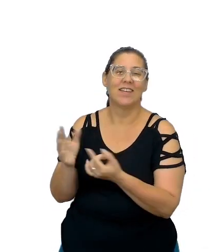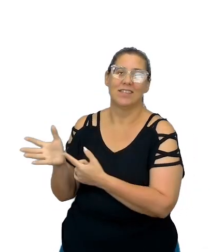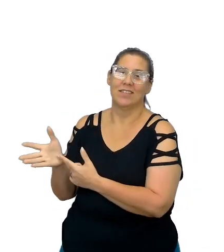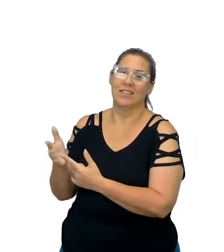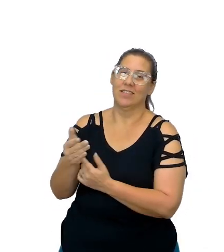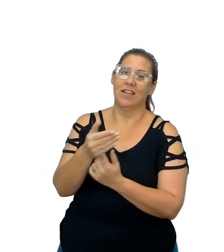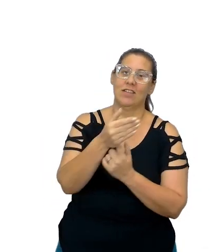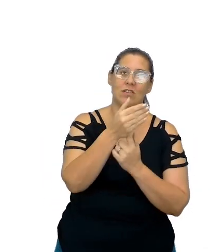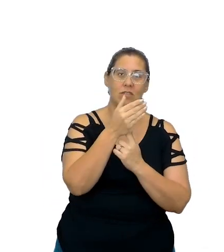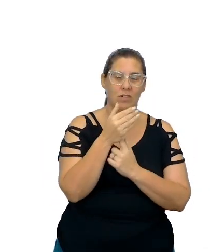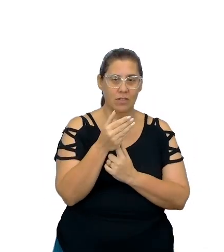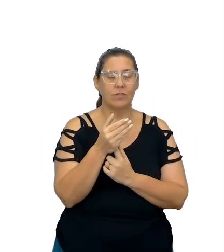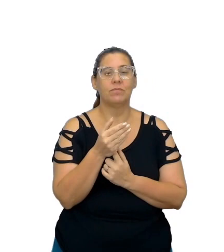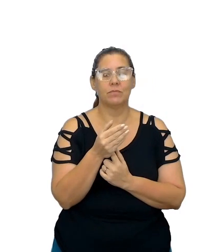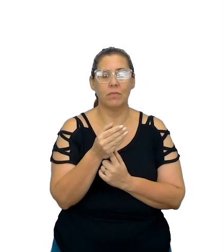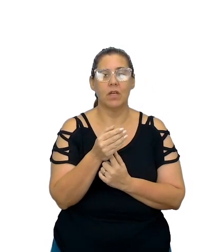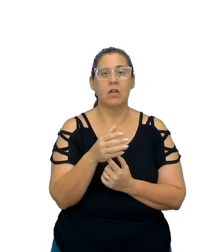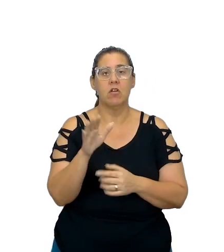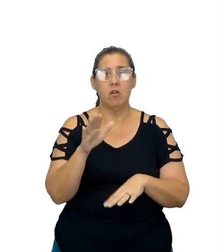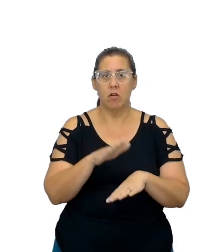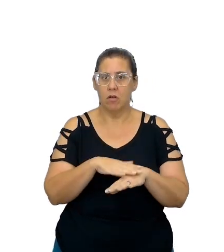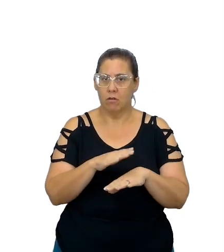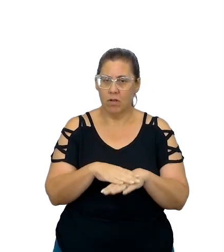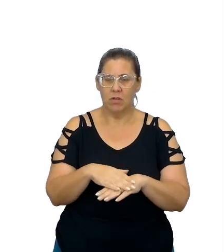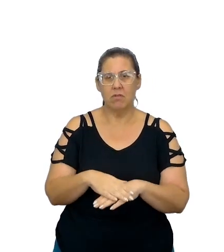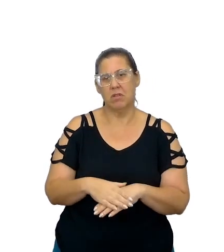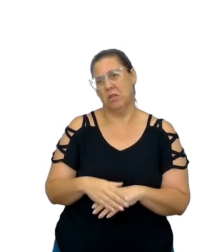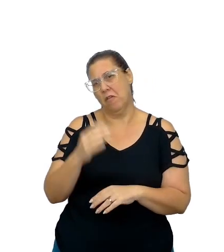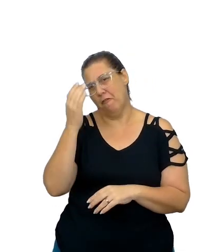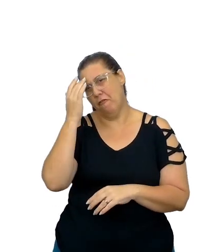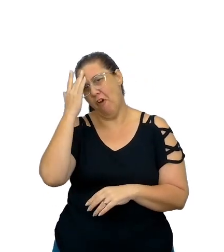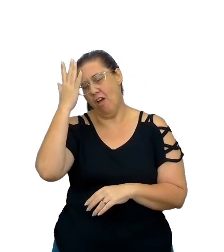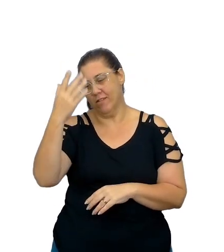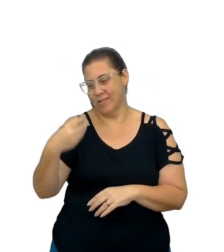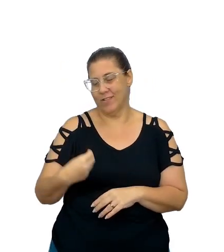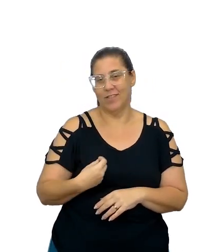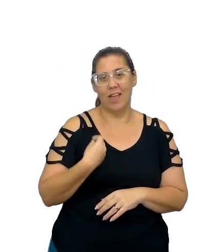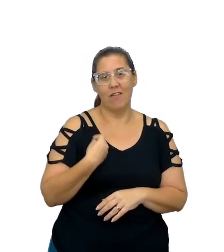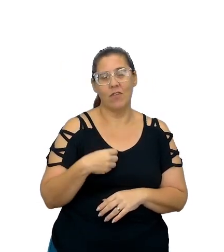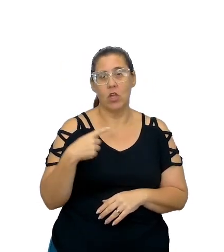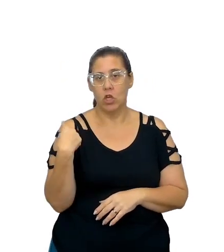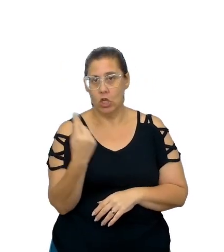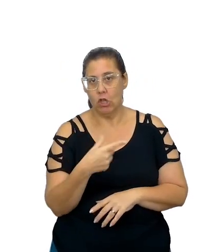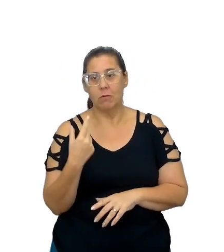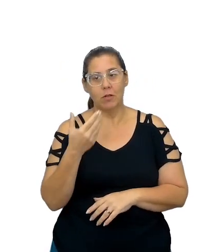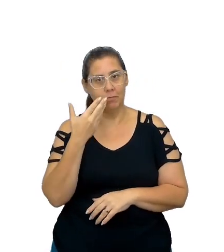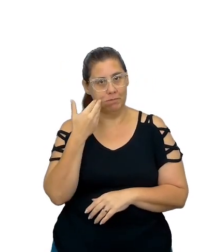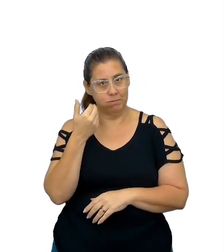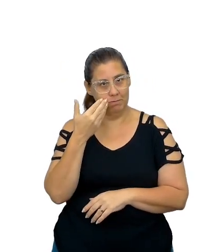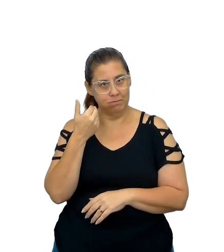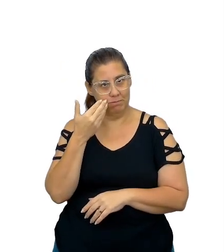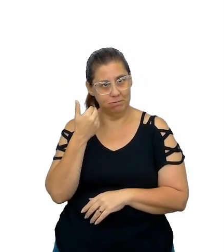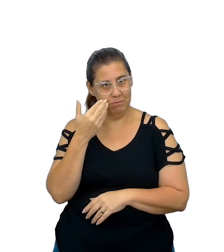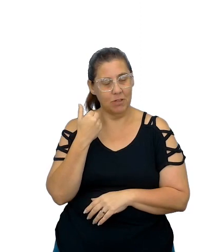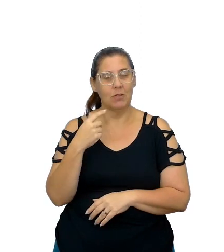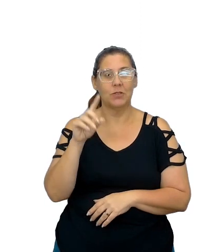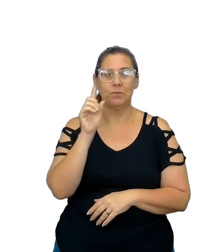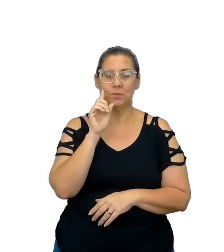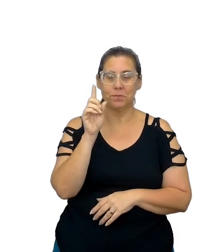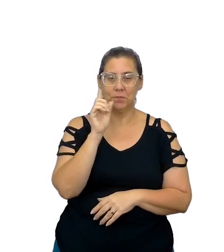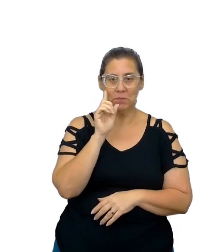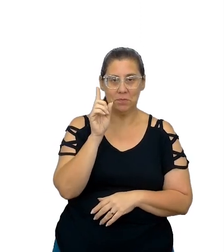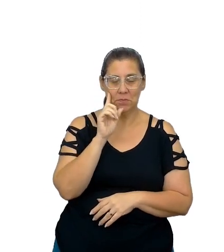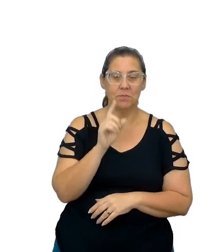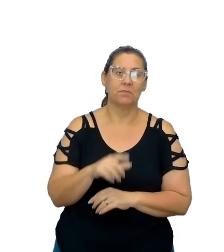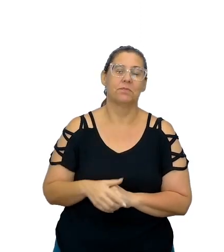e faz dela um movimento muito prático na sua vida, e nós precisamos explorar isso no nosso cotidiano